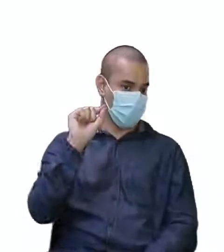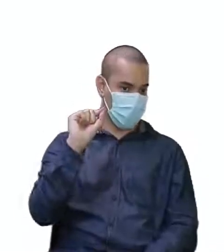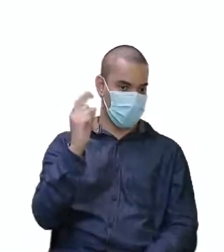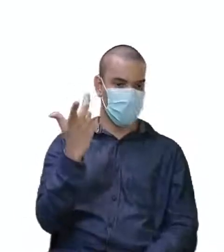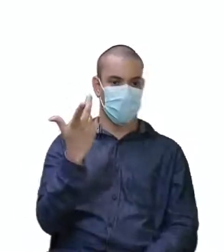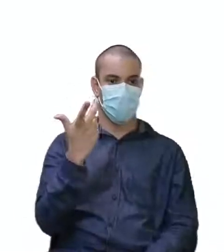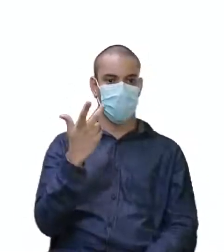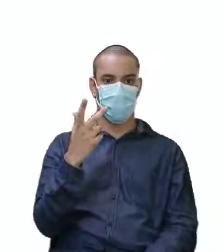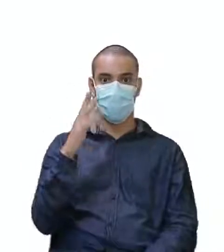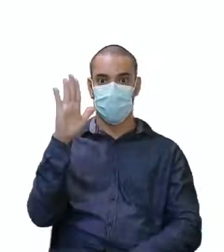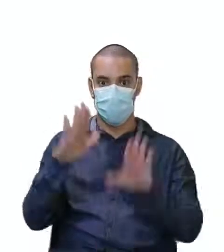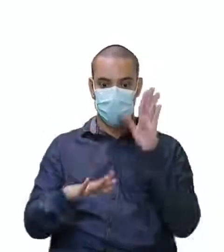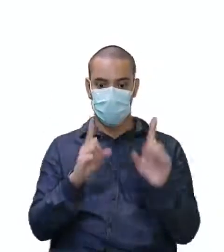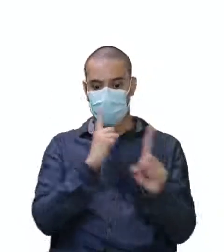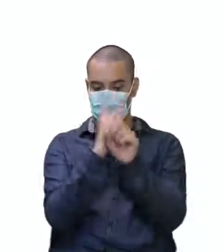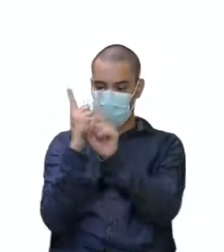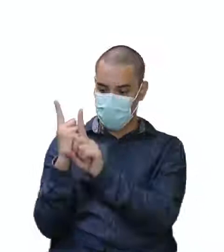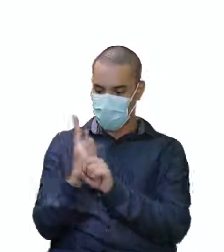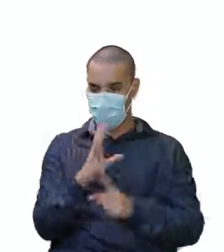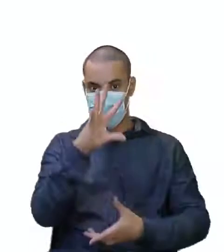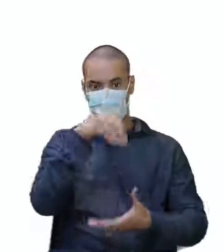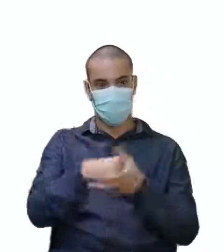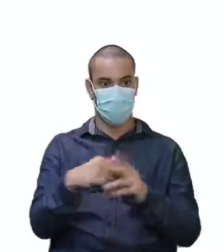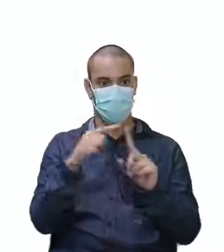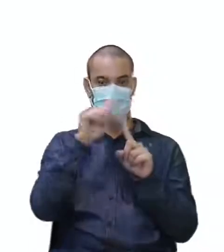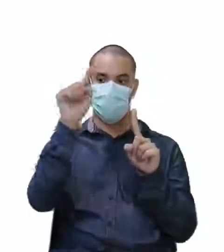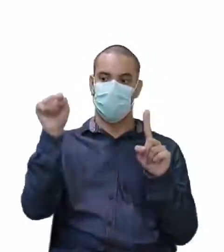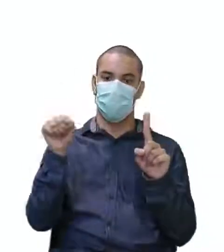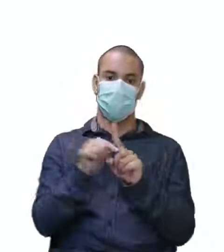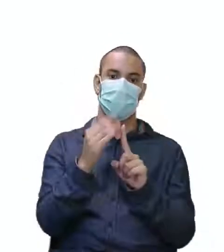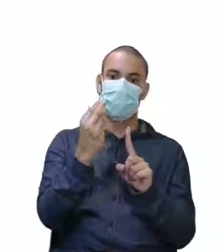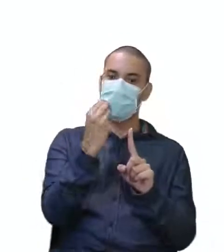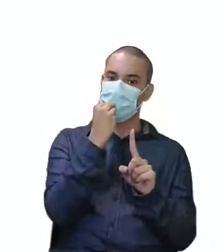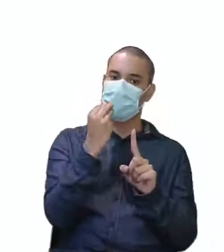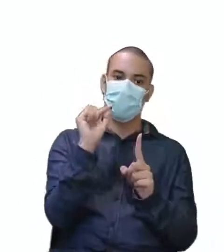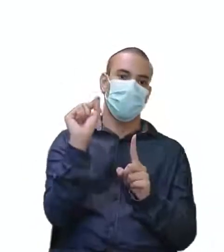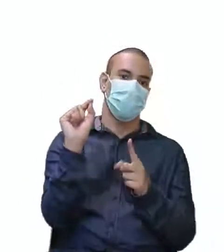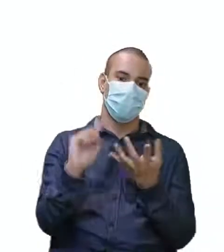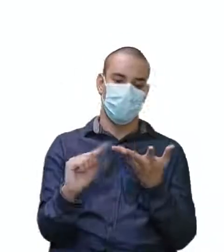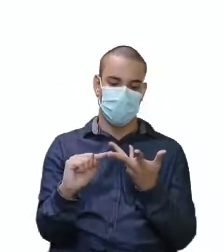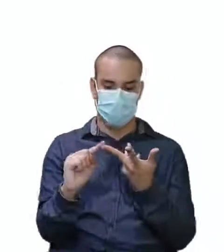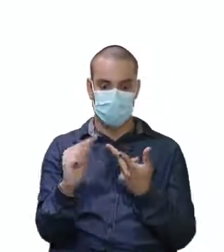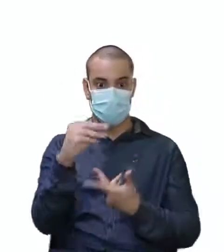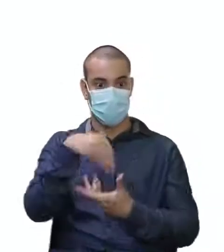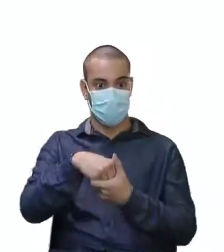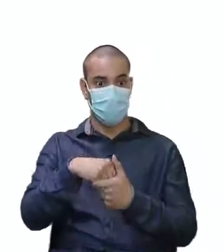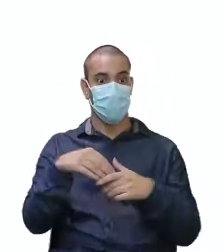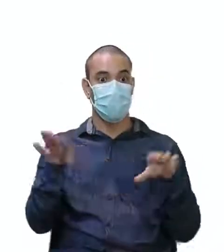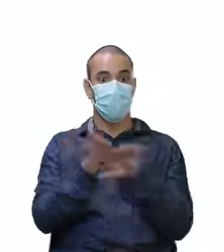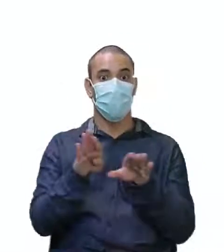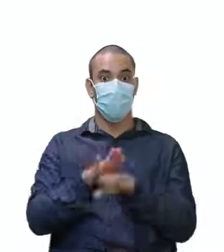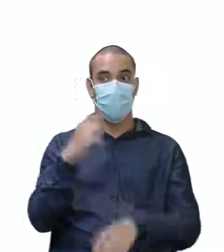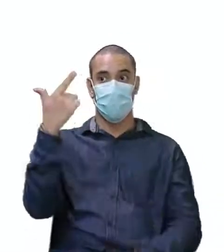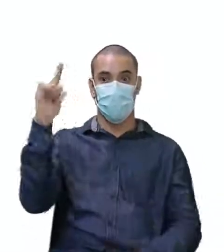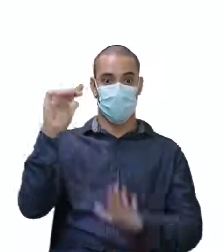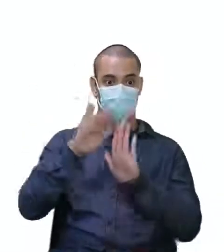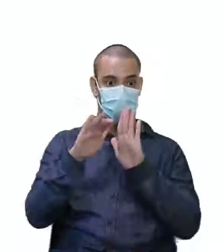isso vai localizar ele dentro da cadeia alimentar, se ele é herbívoro, carnívoro, decompositor. Outro